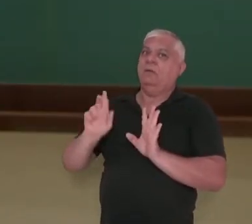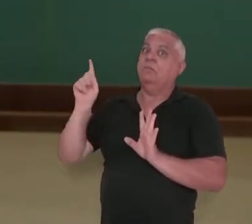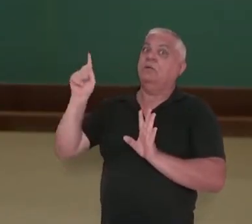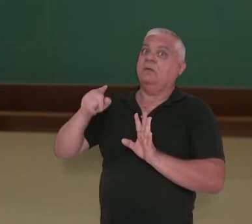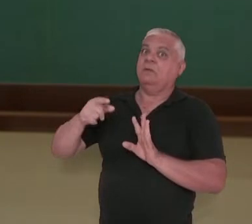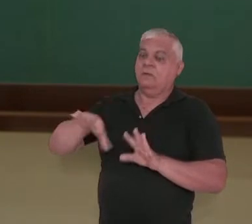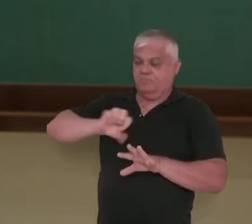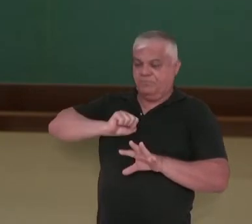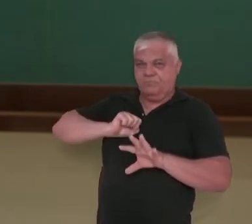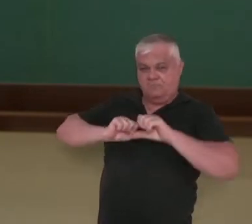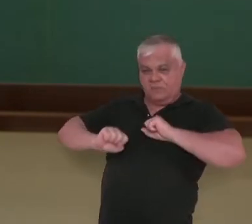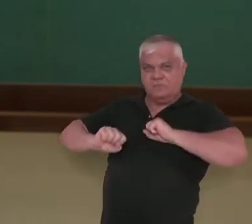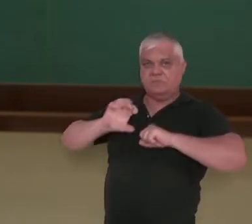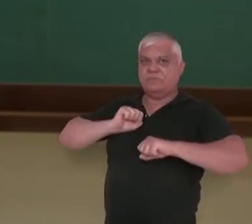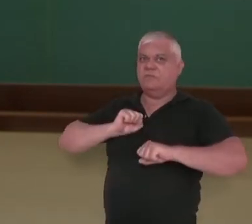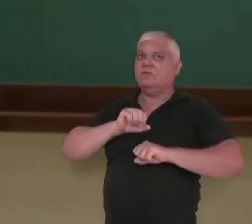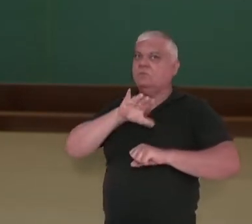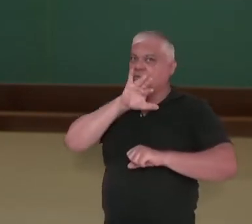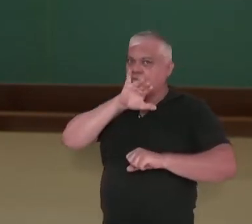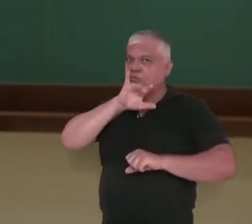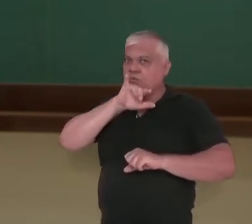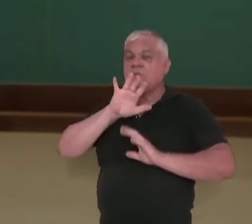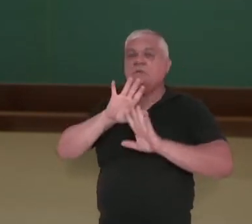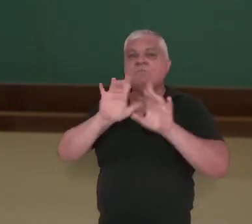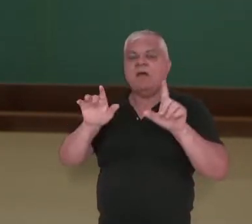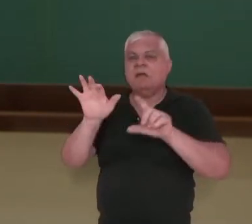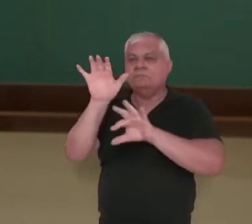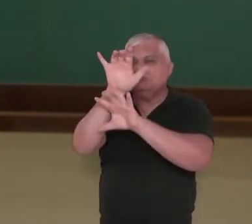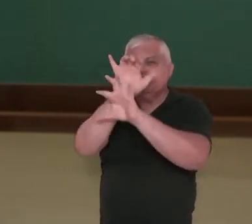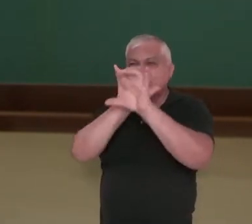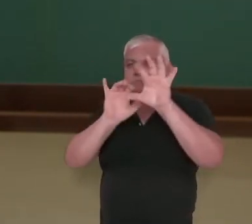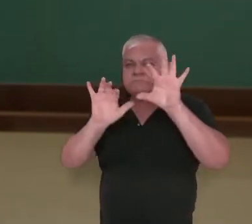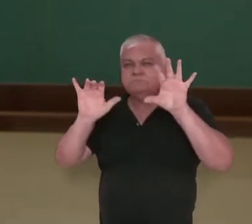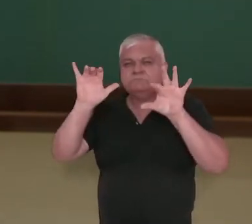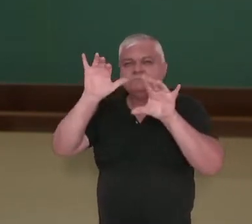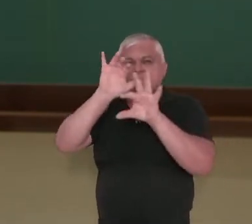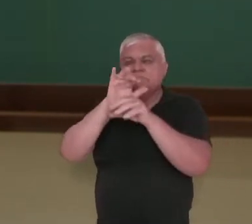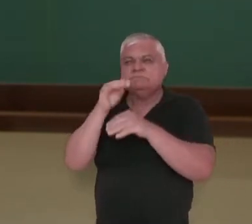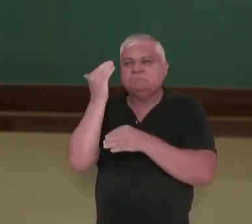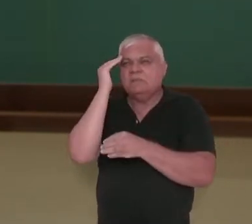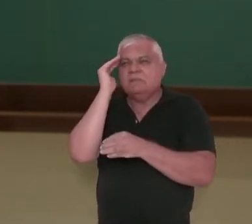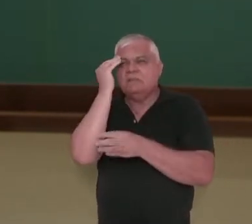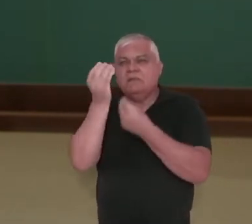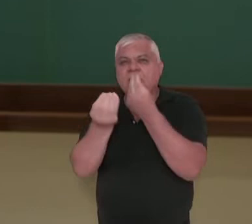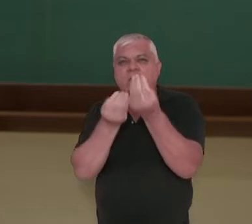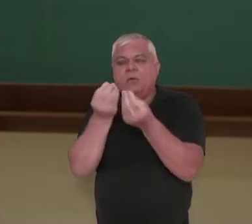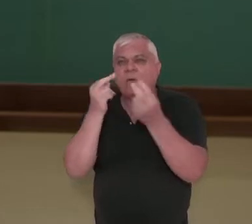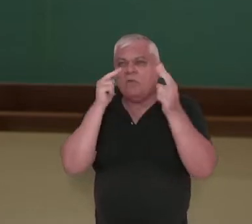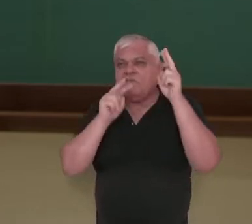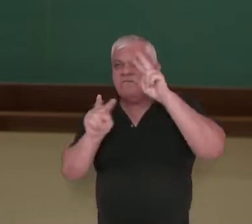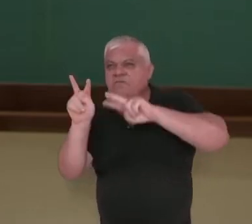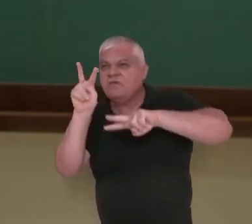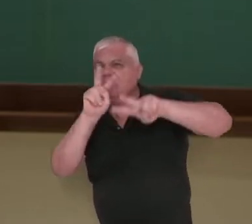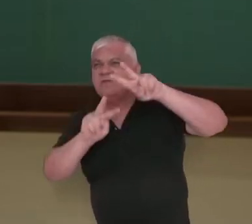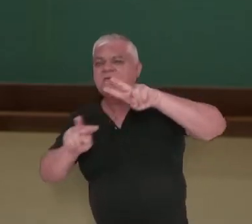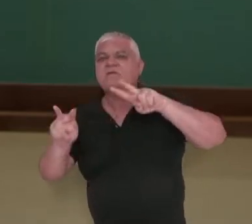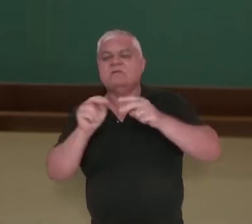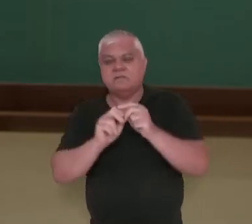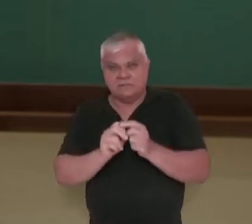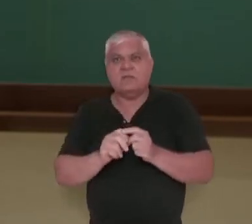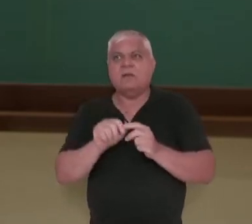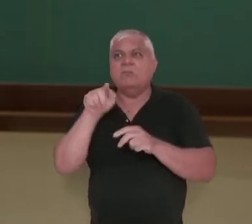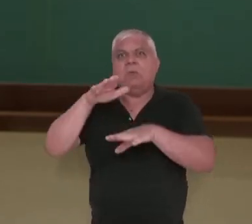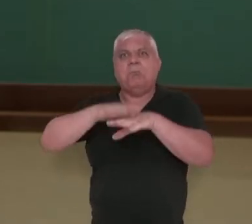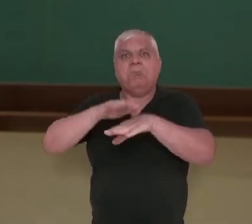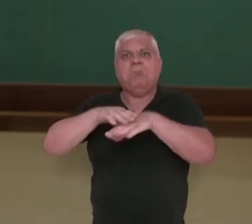atinge o nosso organismo. Nada de beleza nisso aí. Mas é muito bom a gente vislumbrar, né? Essa questão da ação